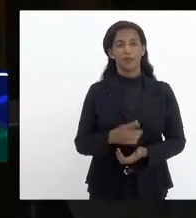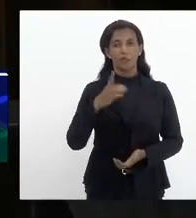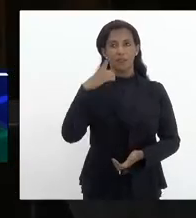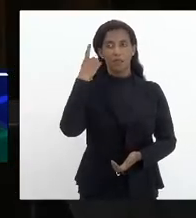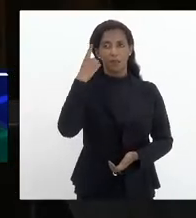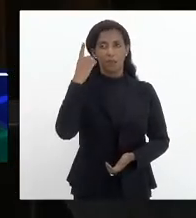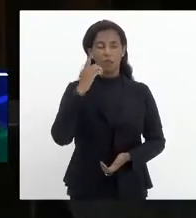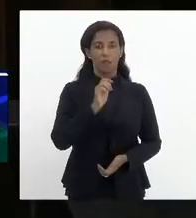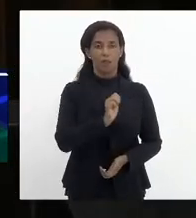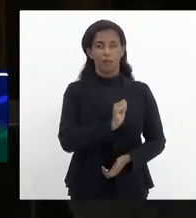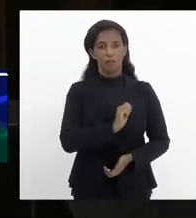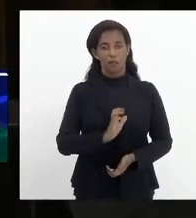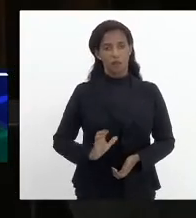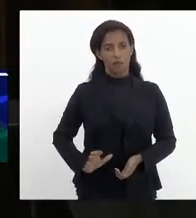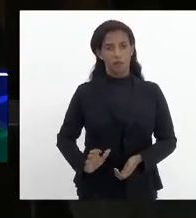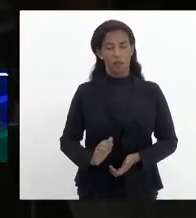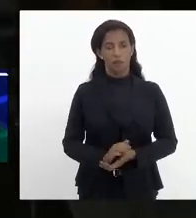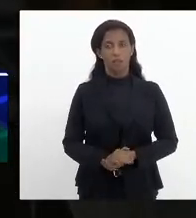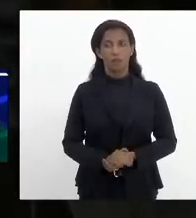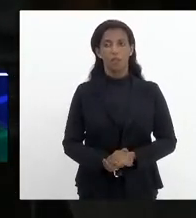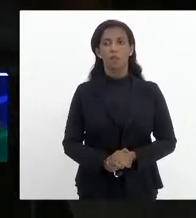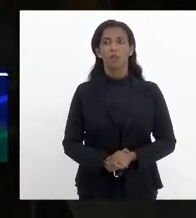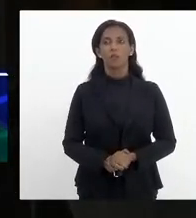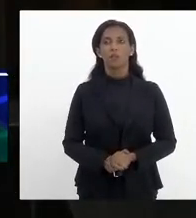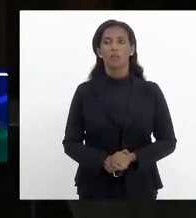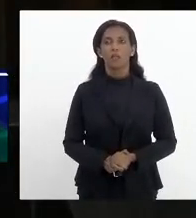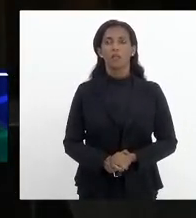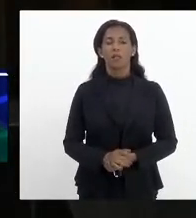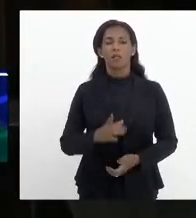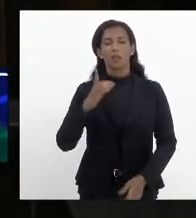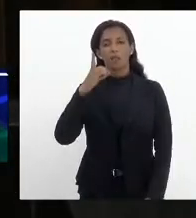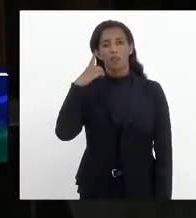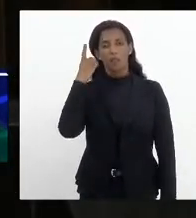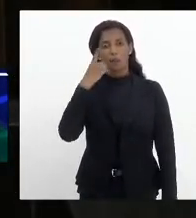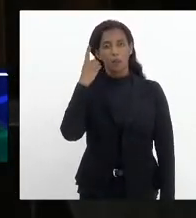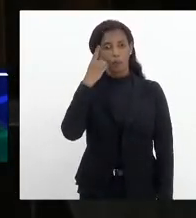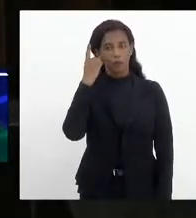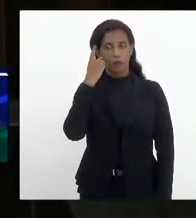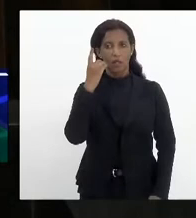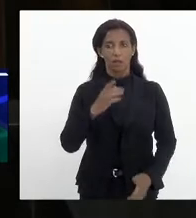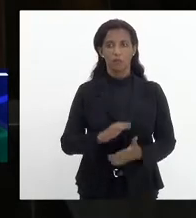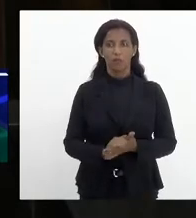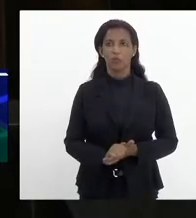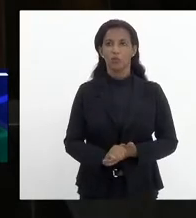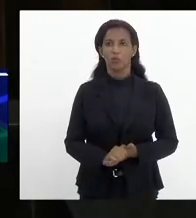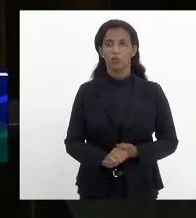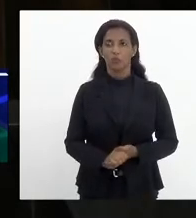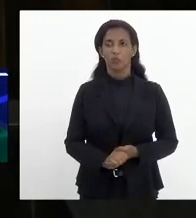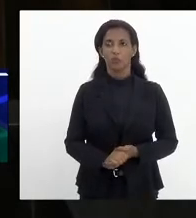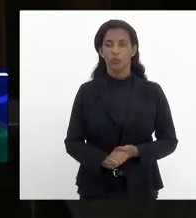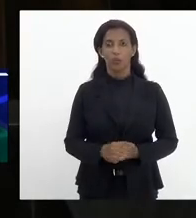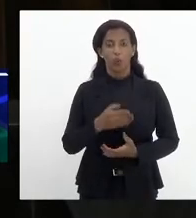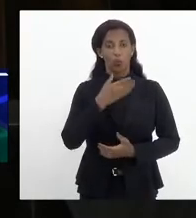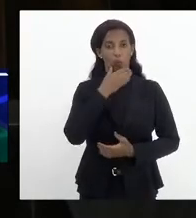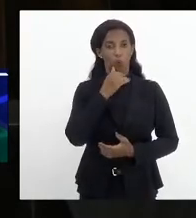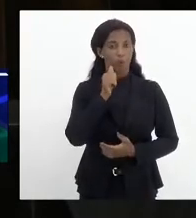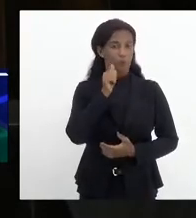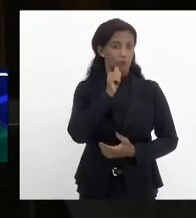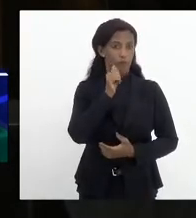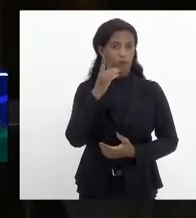deputado André Siciliano, senhoras deputadas, senhores